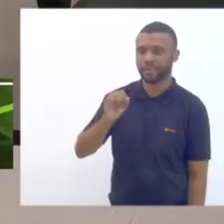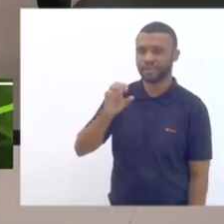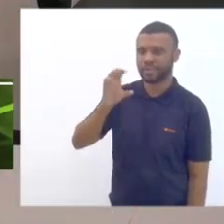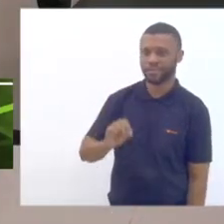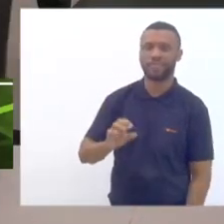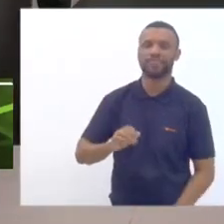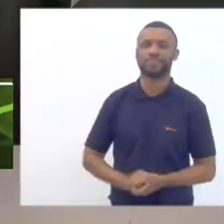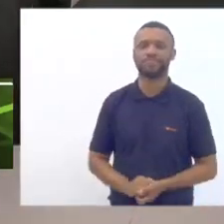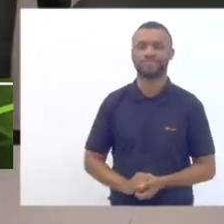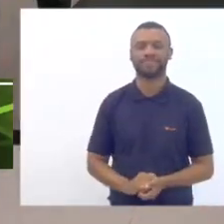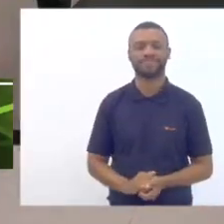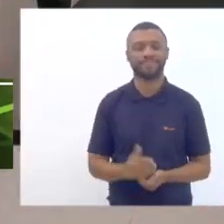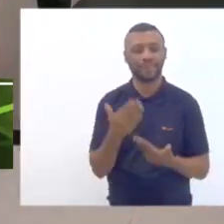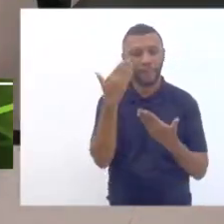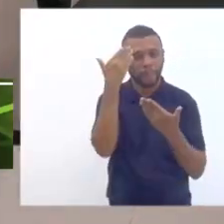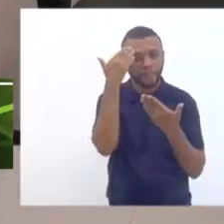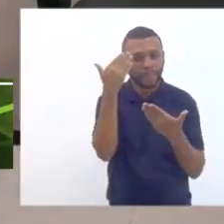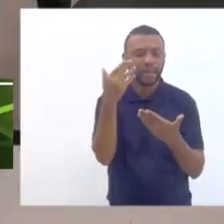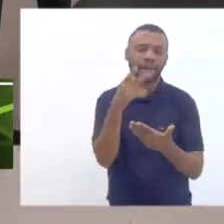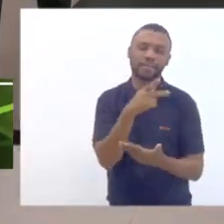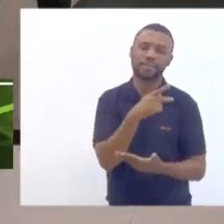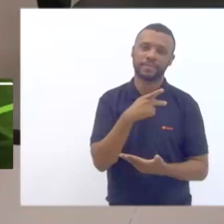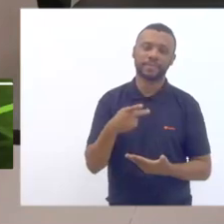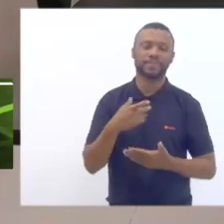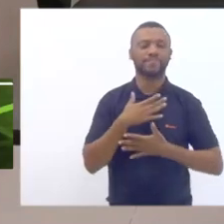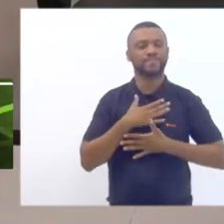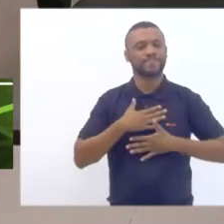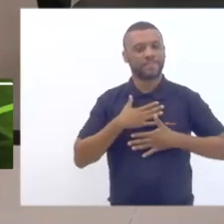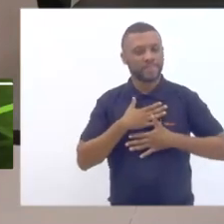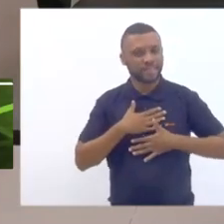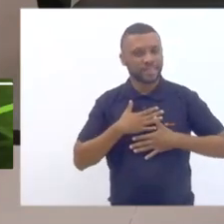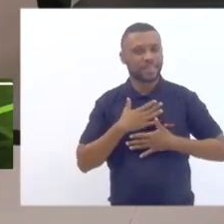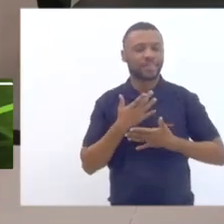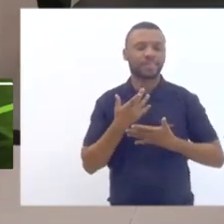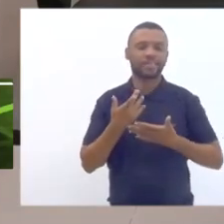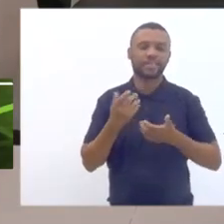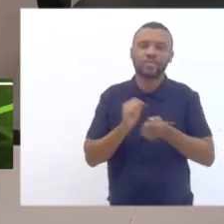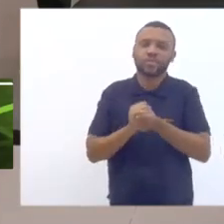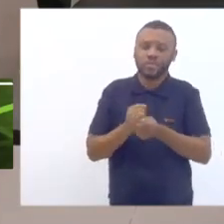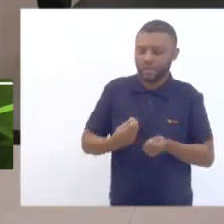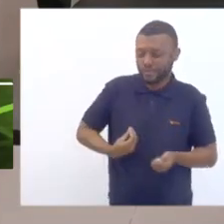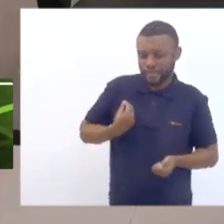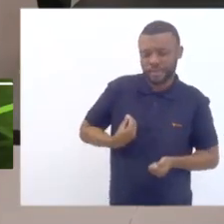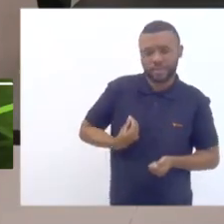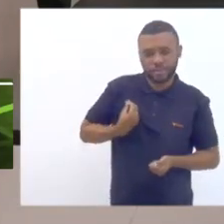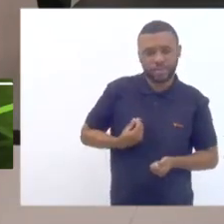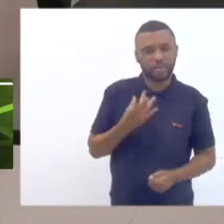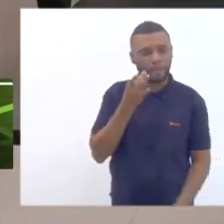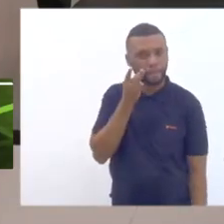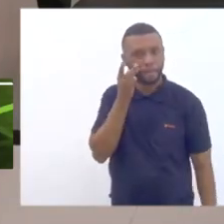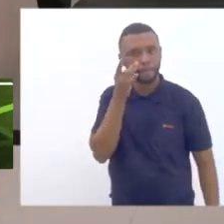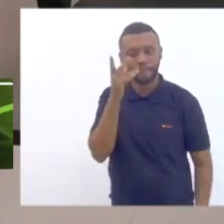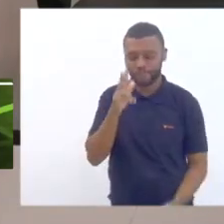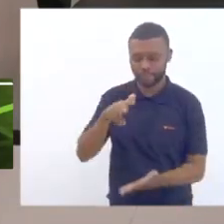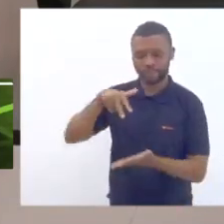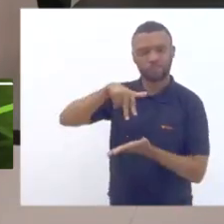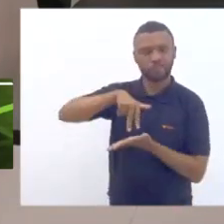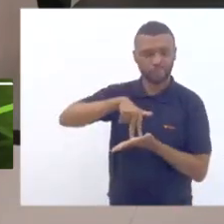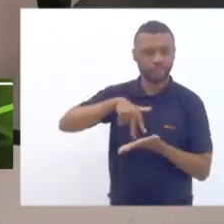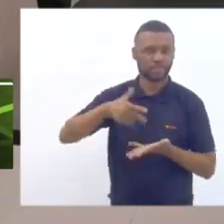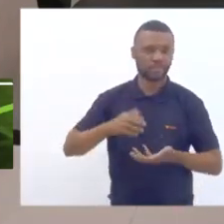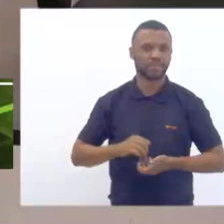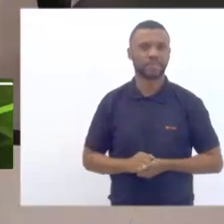Obrigada, presidente. Muito prazer de estar aqui pessoalmente, presencialmente,